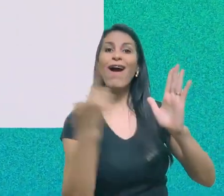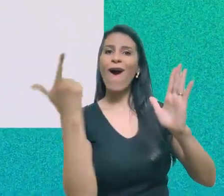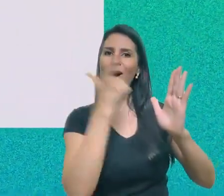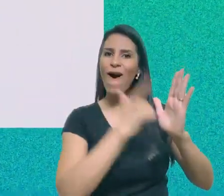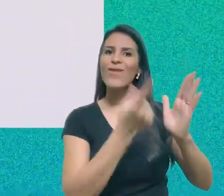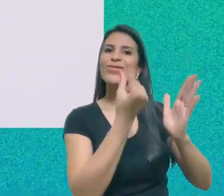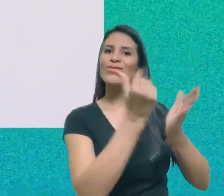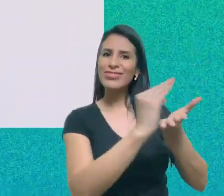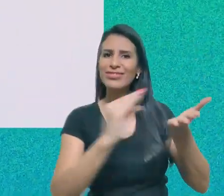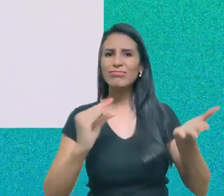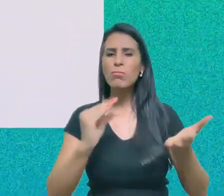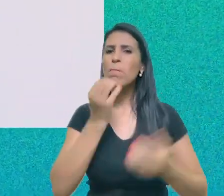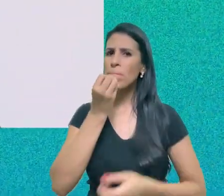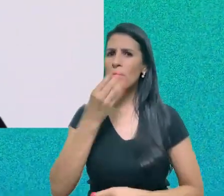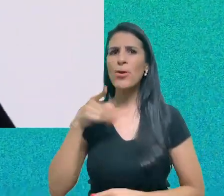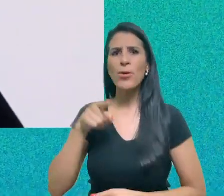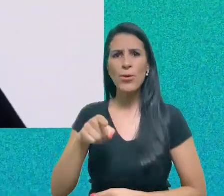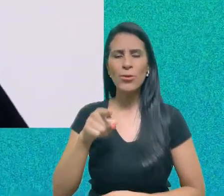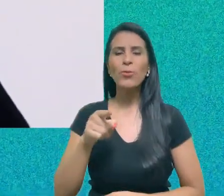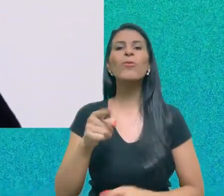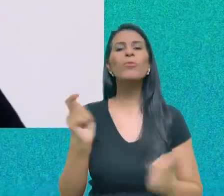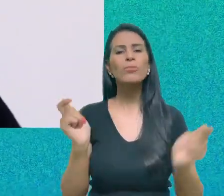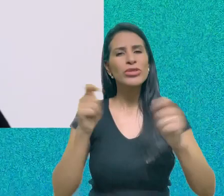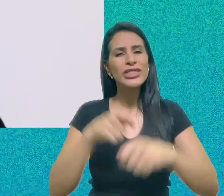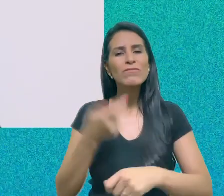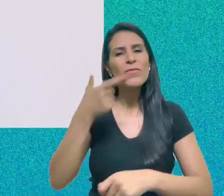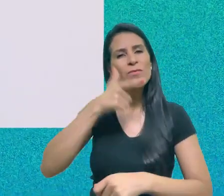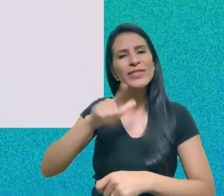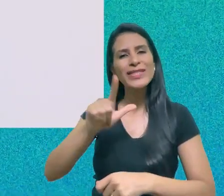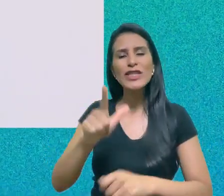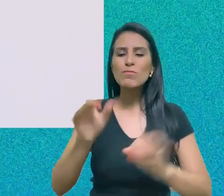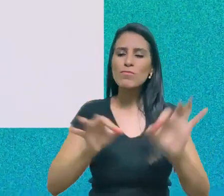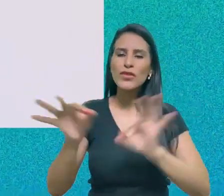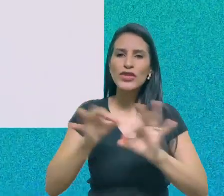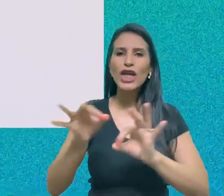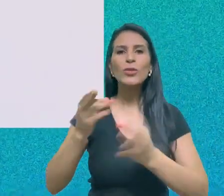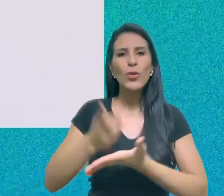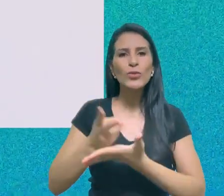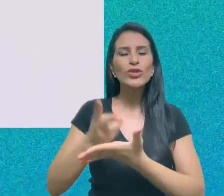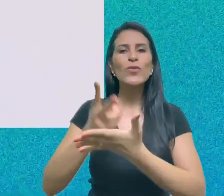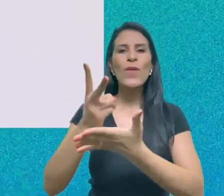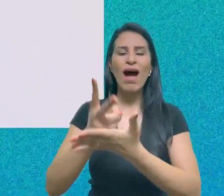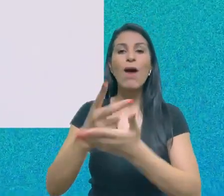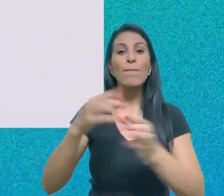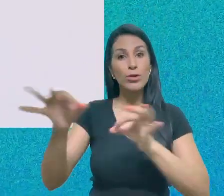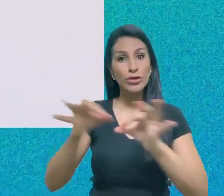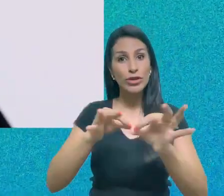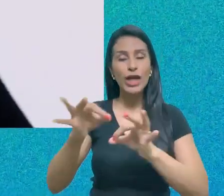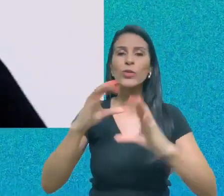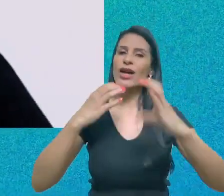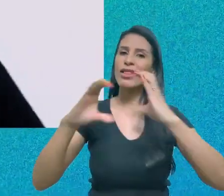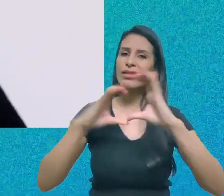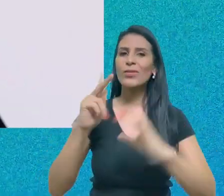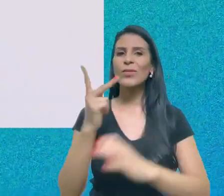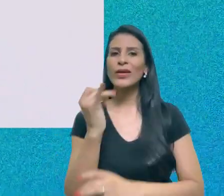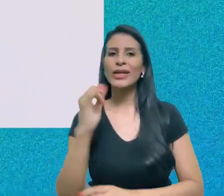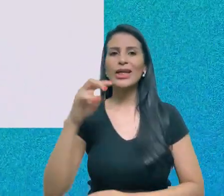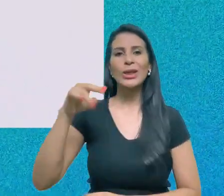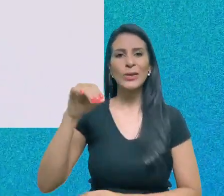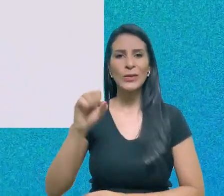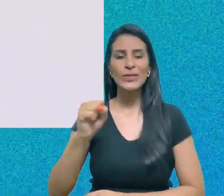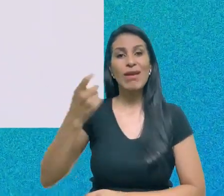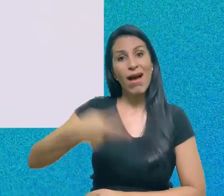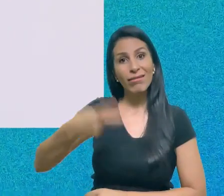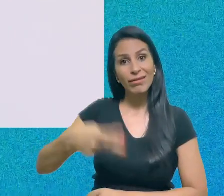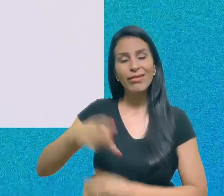no edital e fomos contemplados. A ajuda chegou em boa hora e nos possibilitou dar continuidade ao projeto Cantando